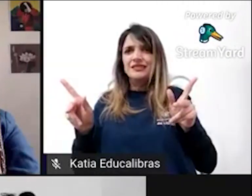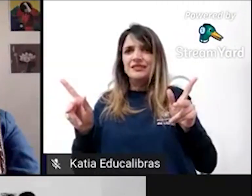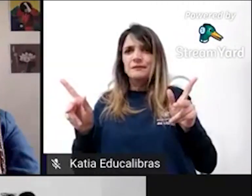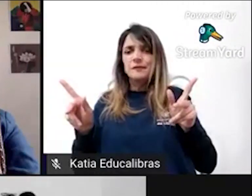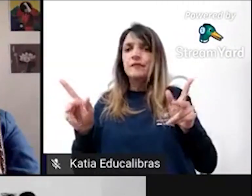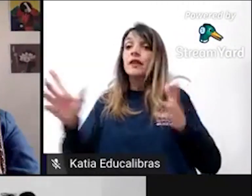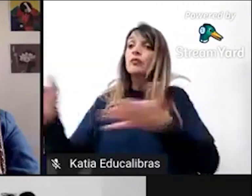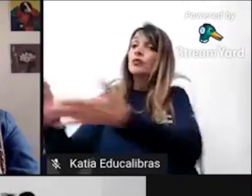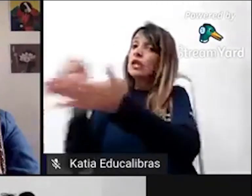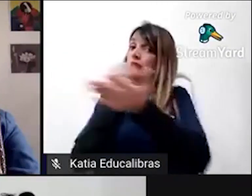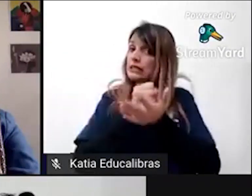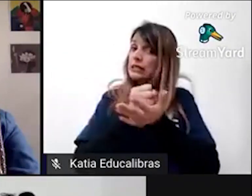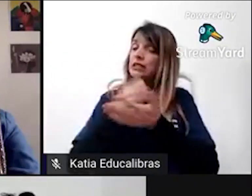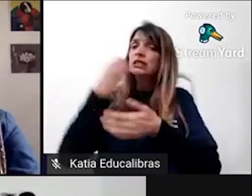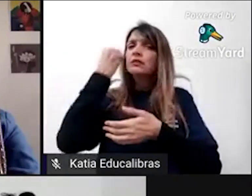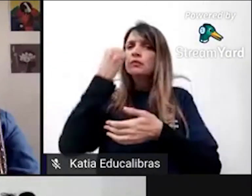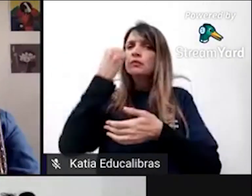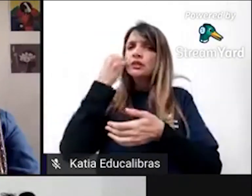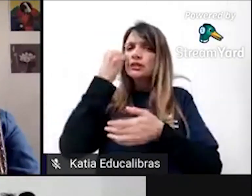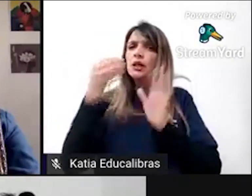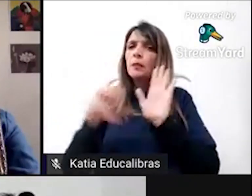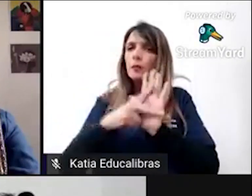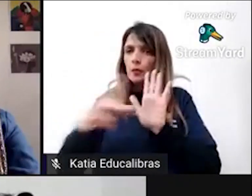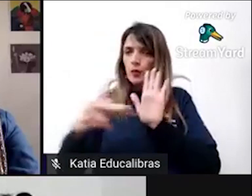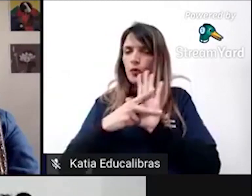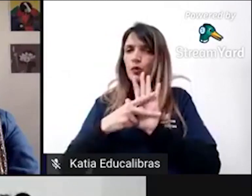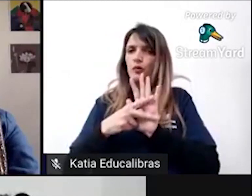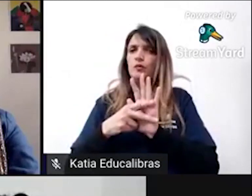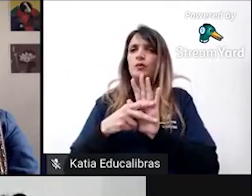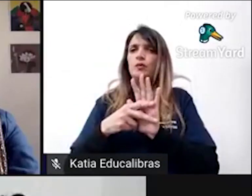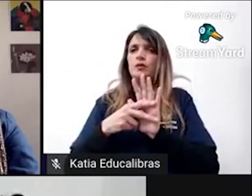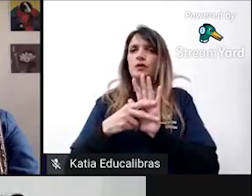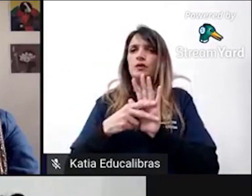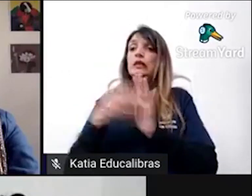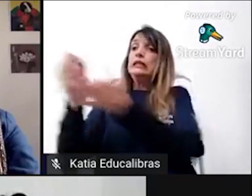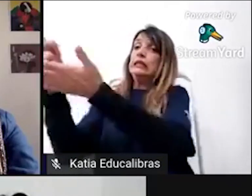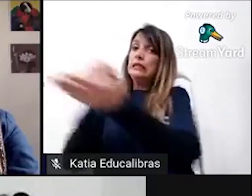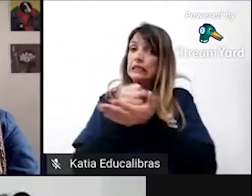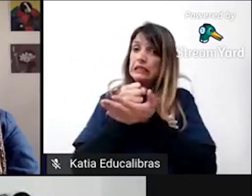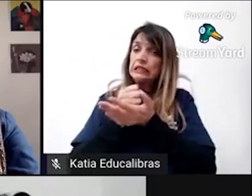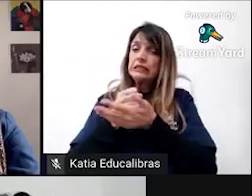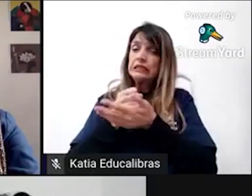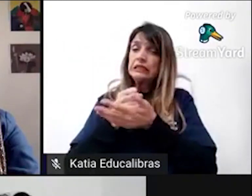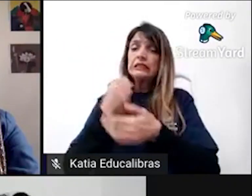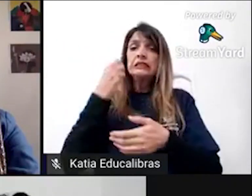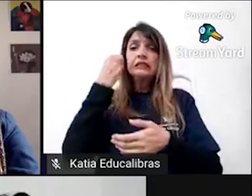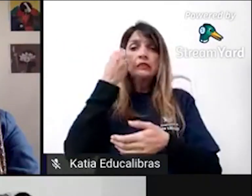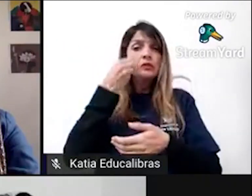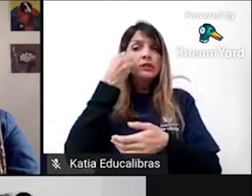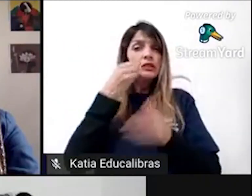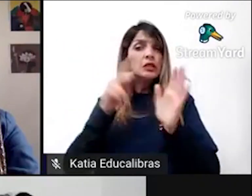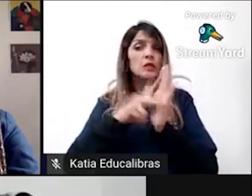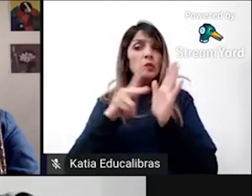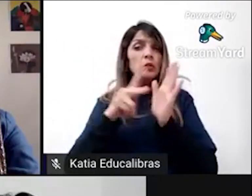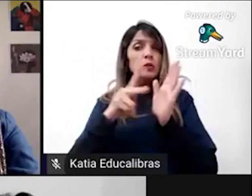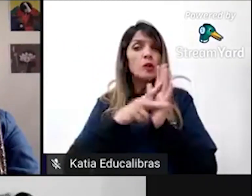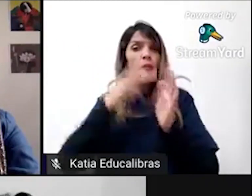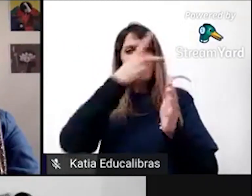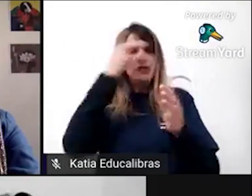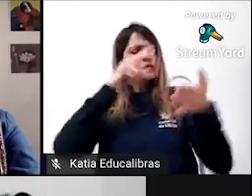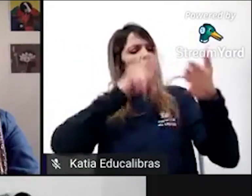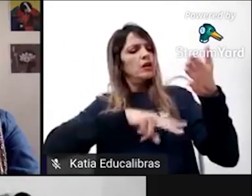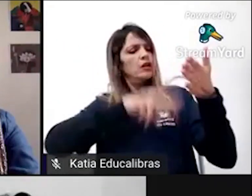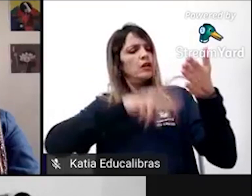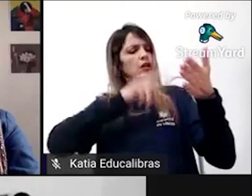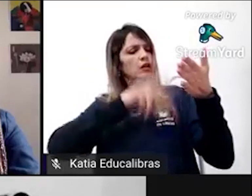nossas próprias experiências. Porque quando a gente traz as nossas próprias experiências, a gente faz com que as pessoas que leem, elas